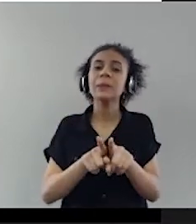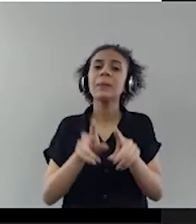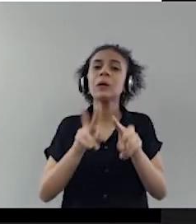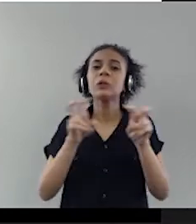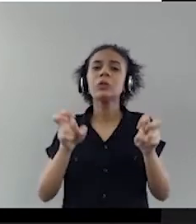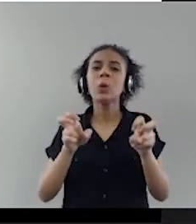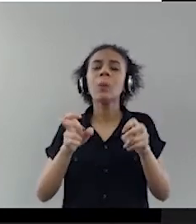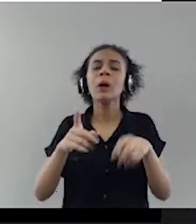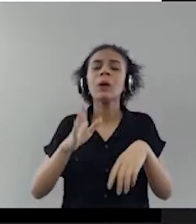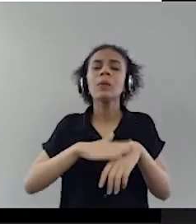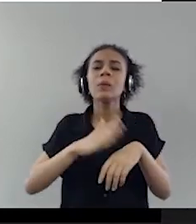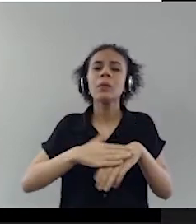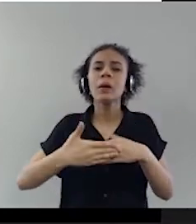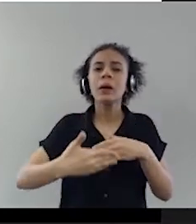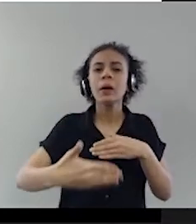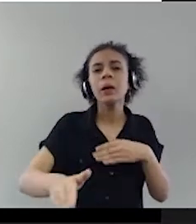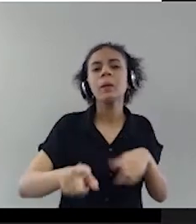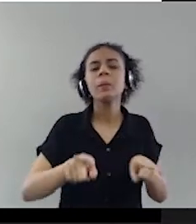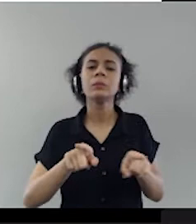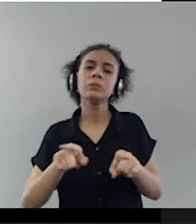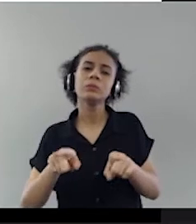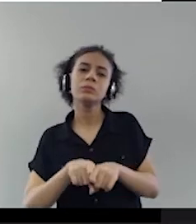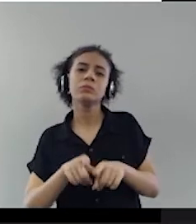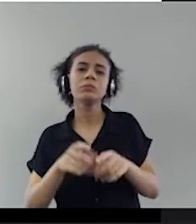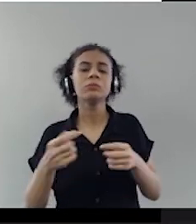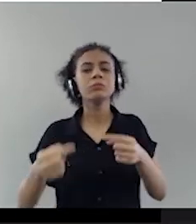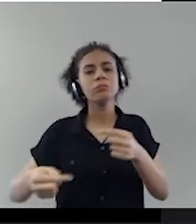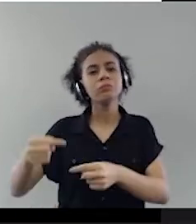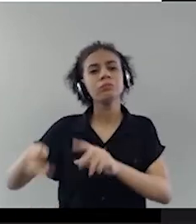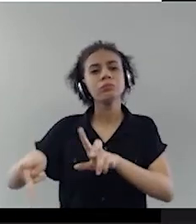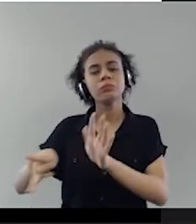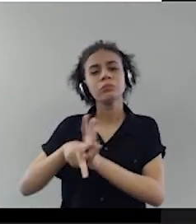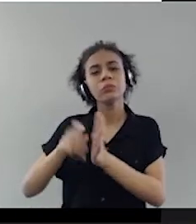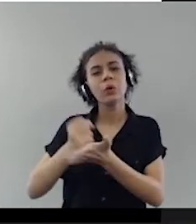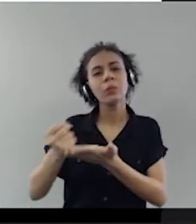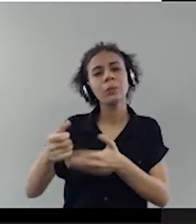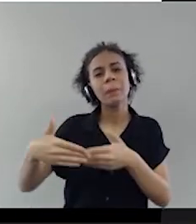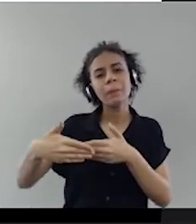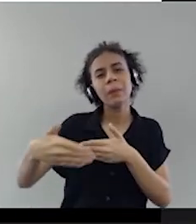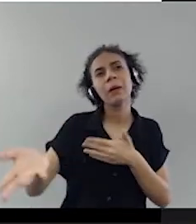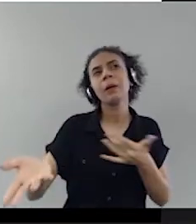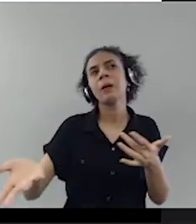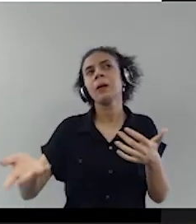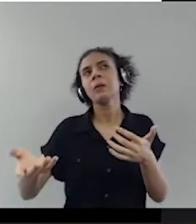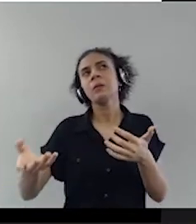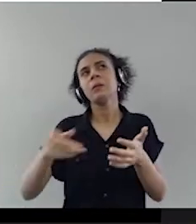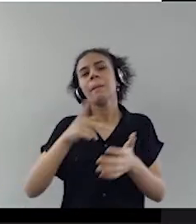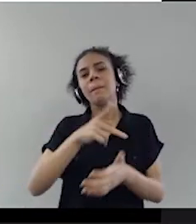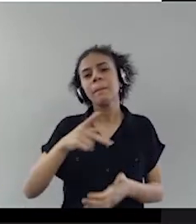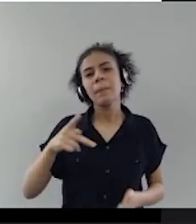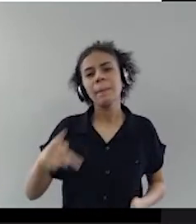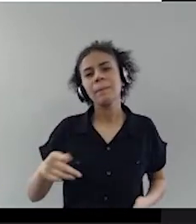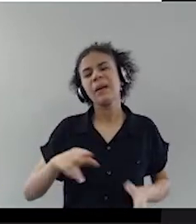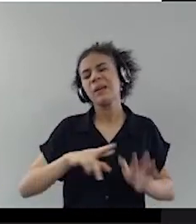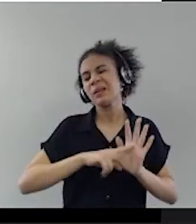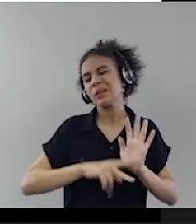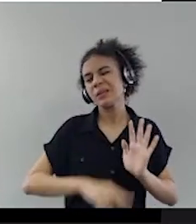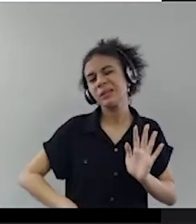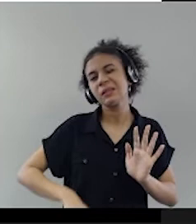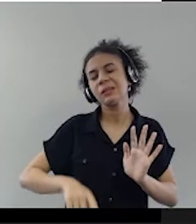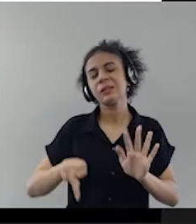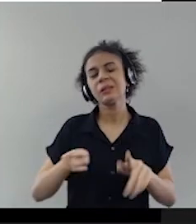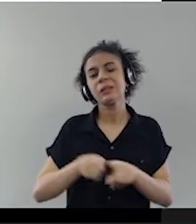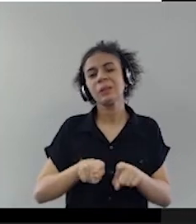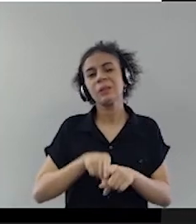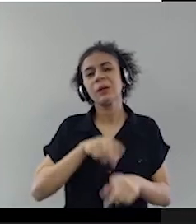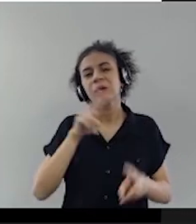sua duração e à interação entre as partes, que são os contratos de longo prazo, de concessões, de PPP, e muitos deles objeto,